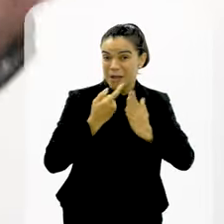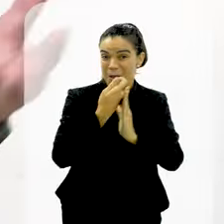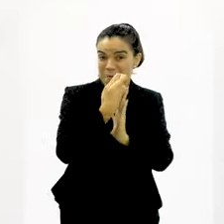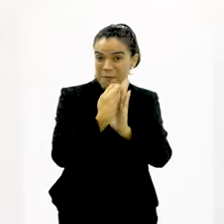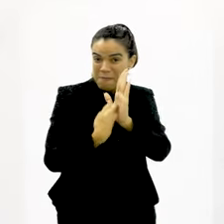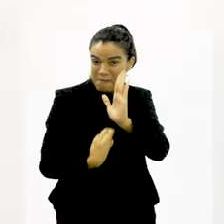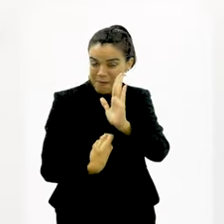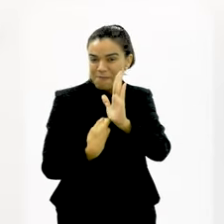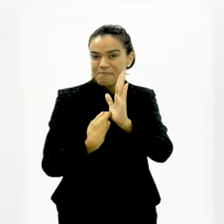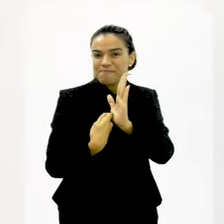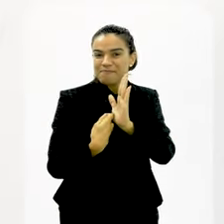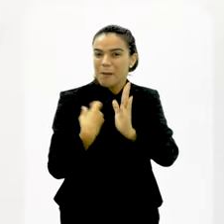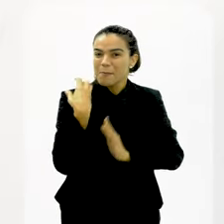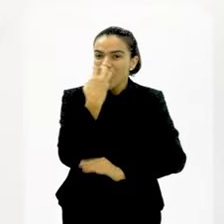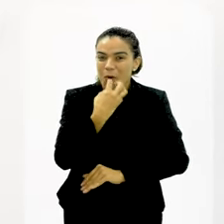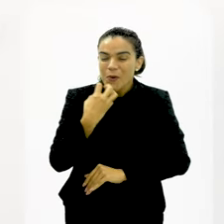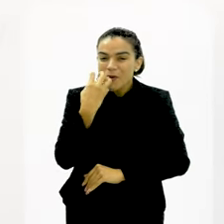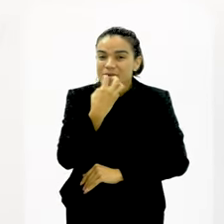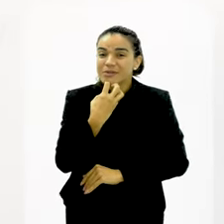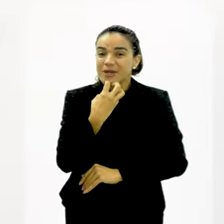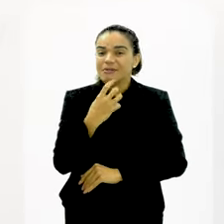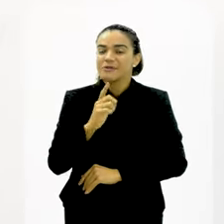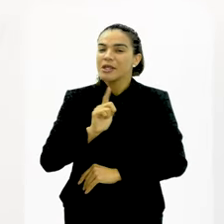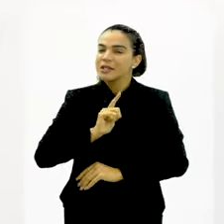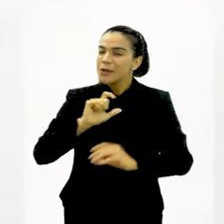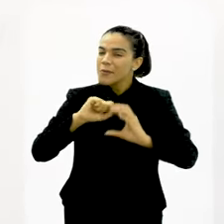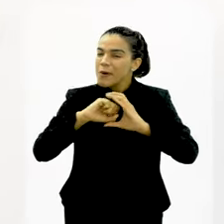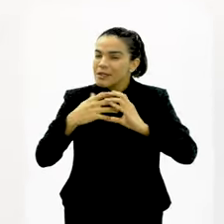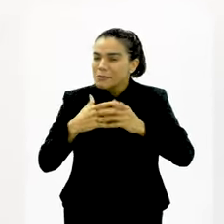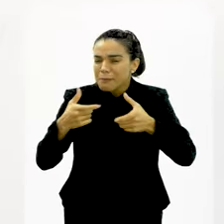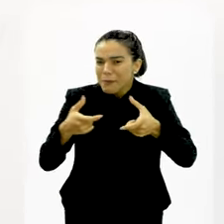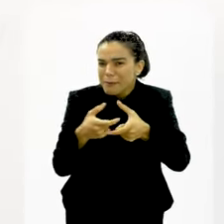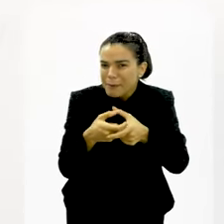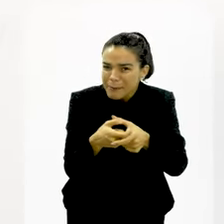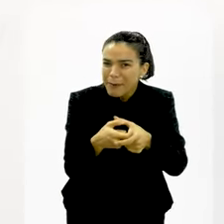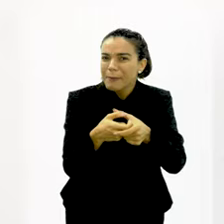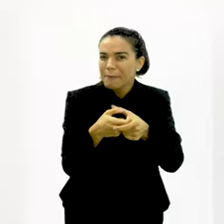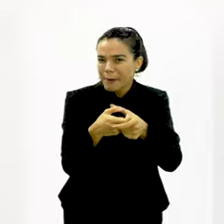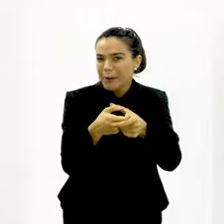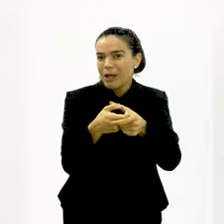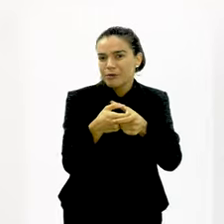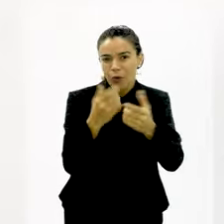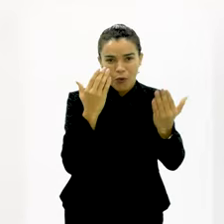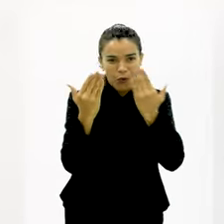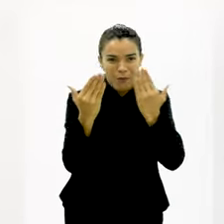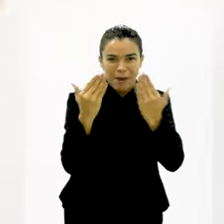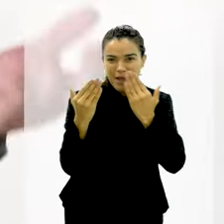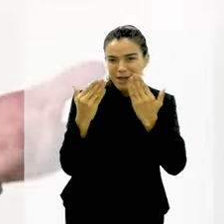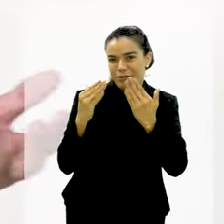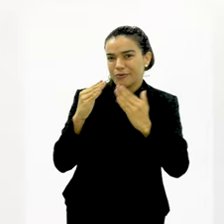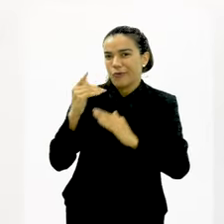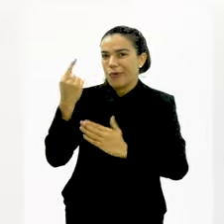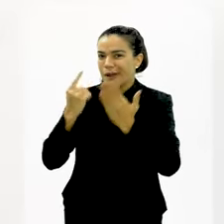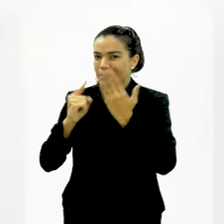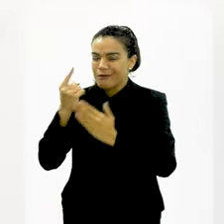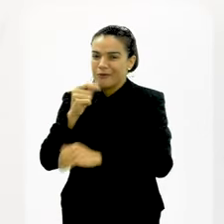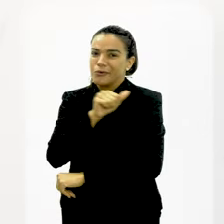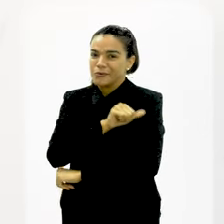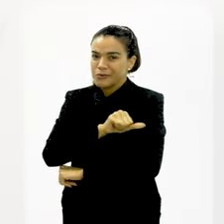fazia samba, então era tudo num aspecto bem menor, né, do que o Carnaval